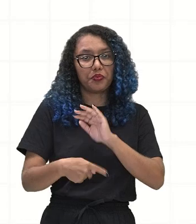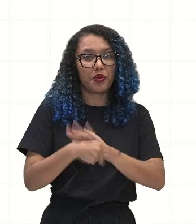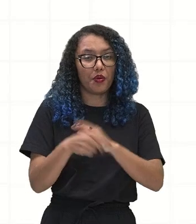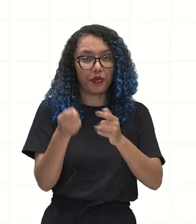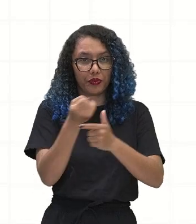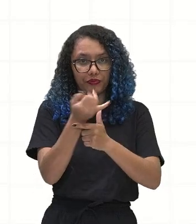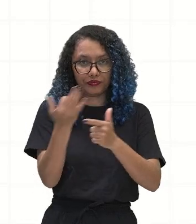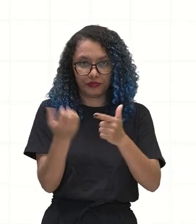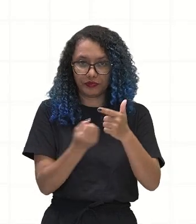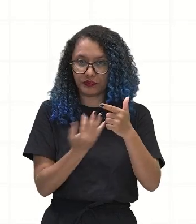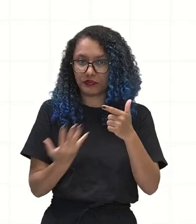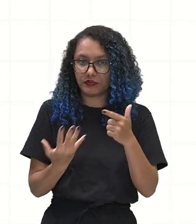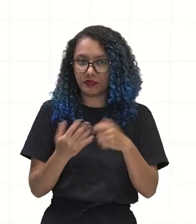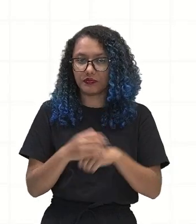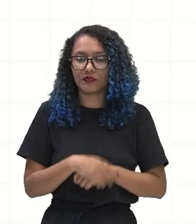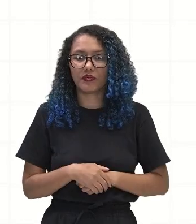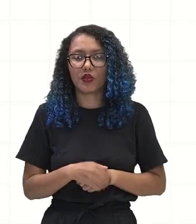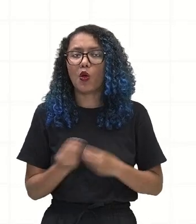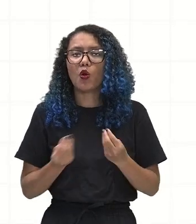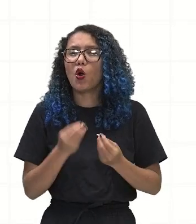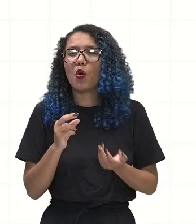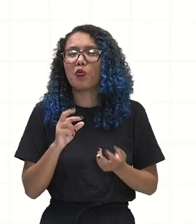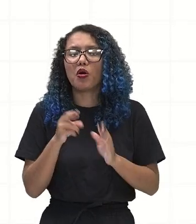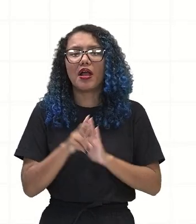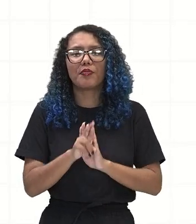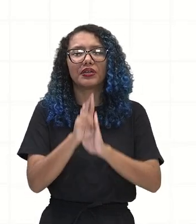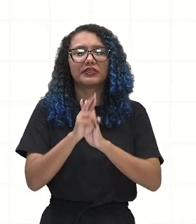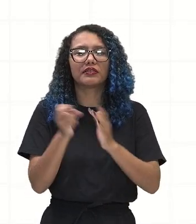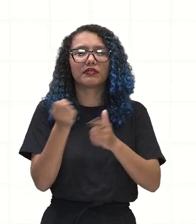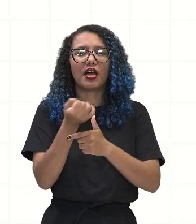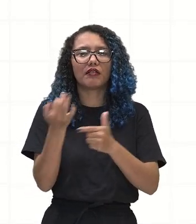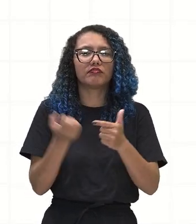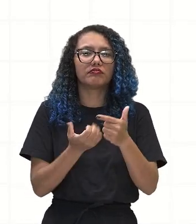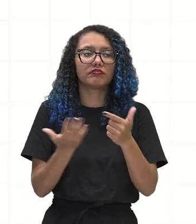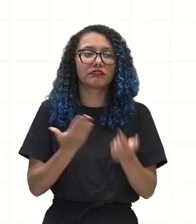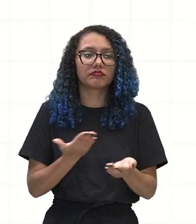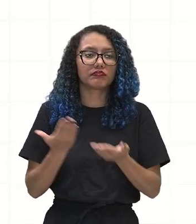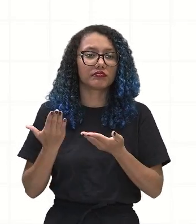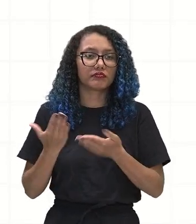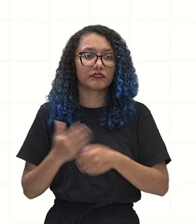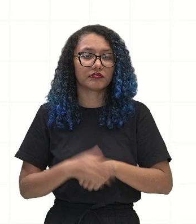Então, 1% em fração,